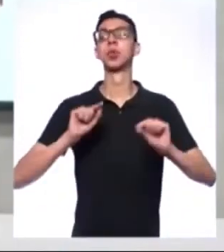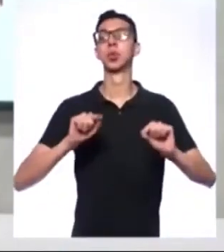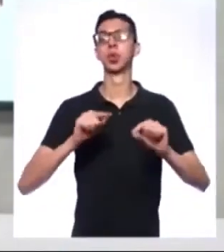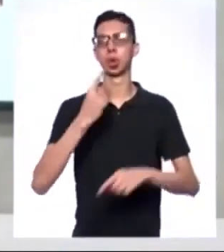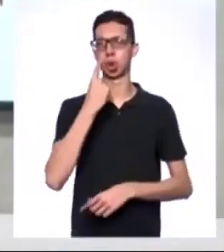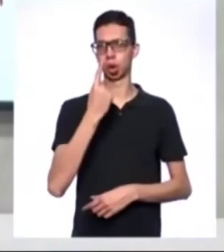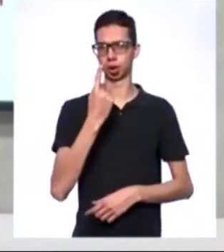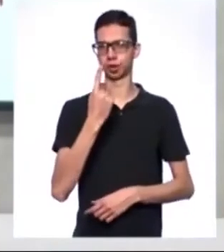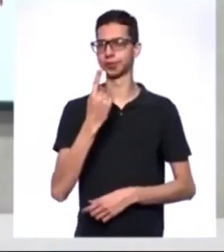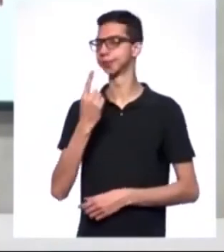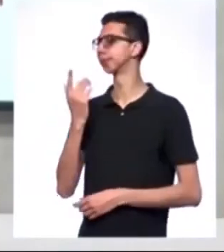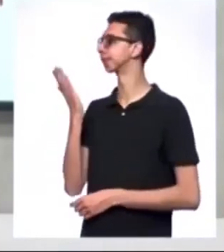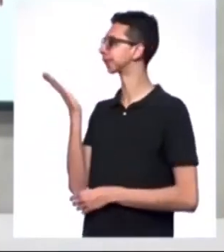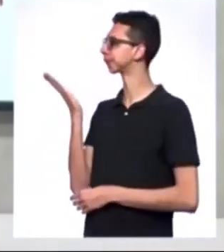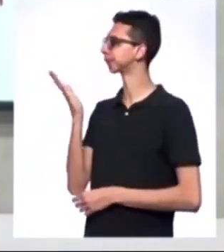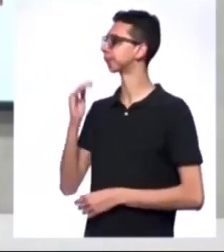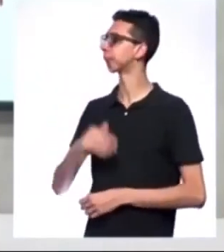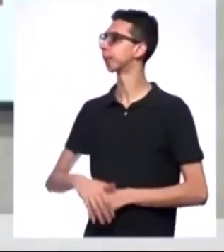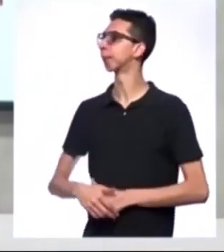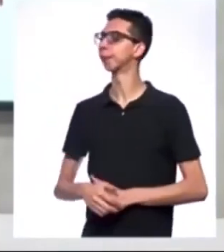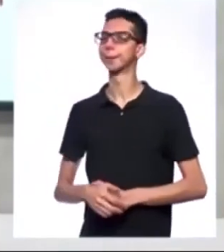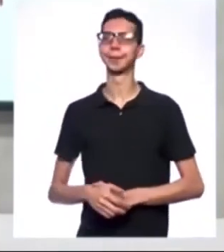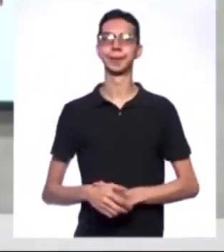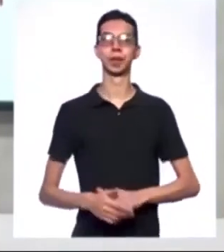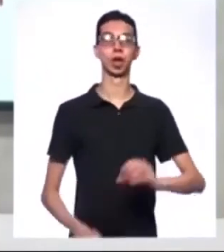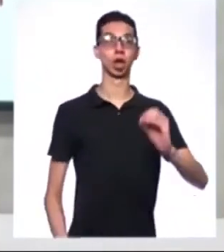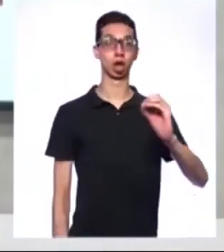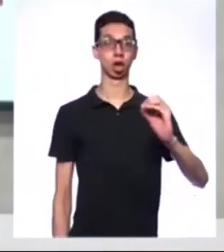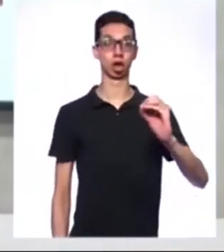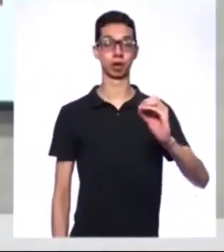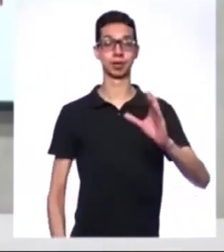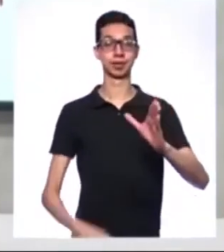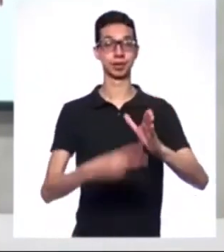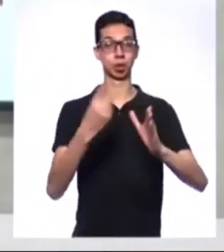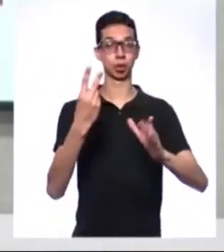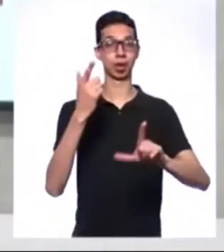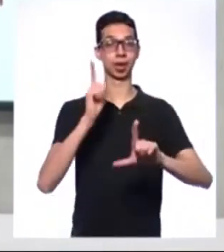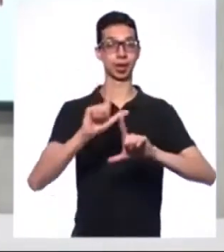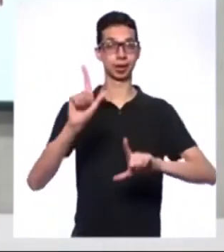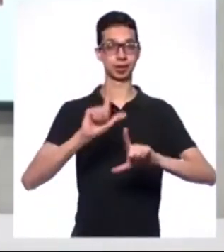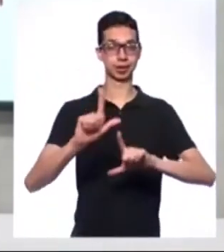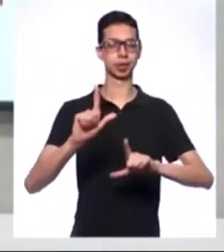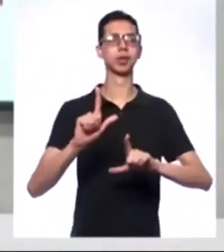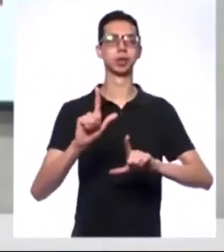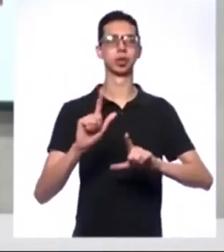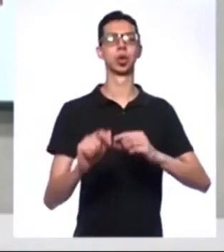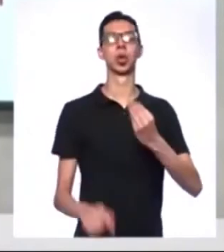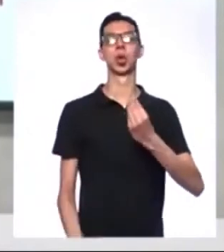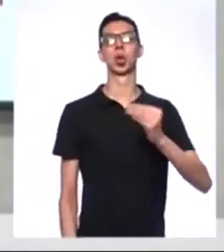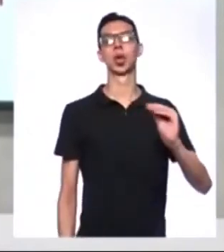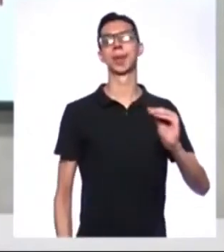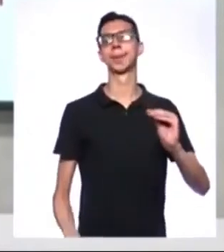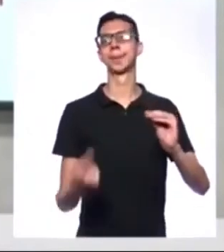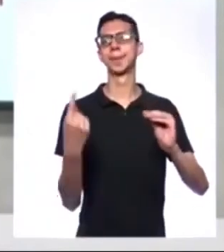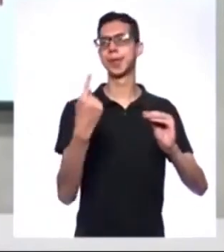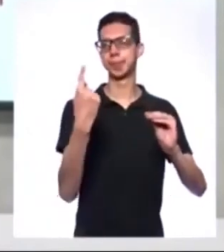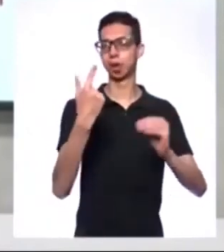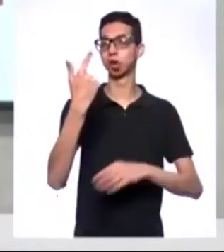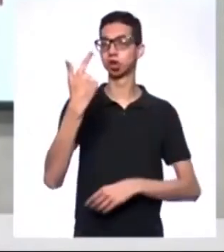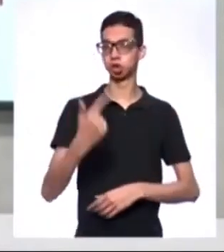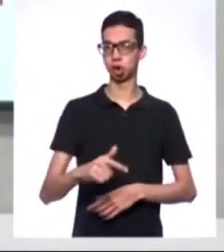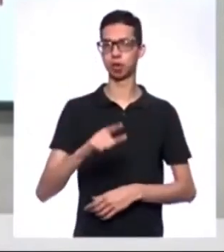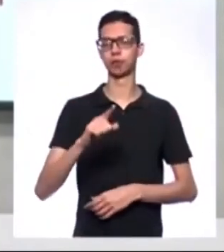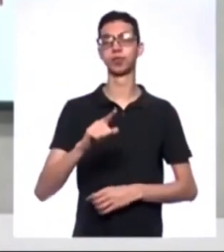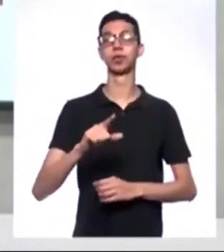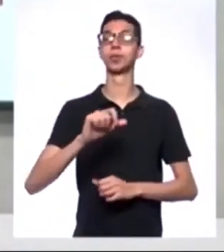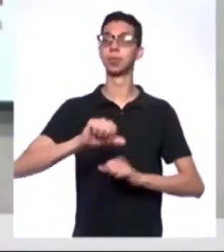é você vai colocar o que a segunda letra né em ordem Ó colocando na primeira casinha aí de novo